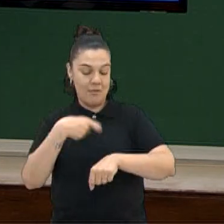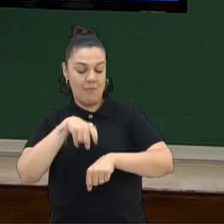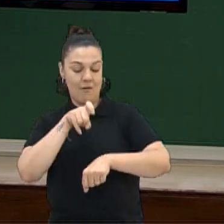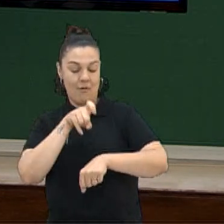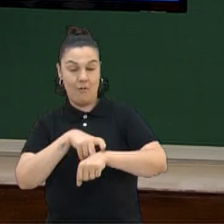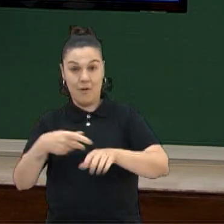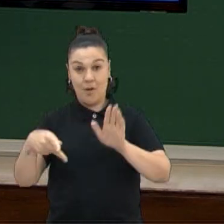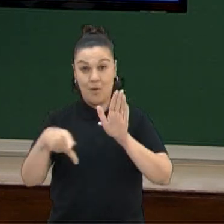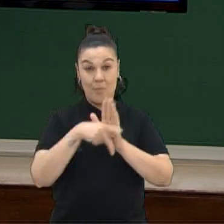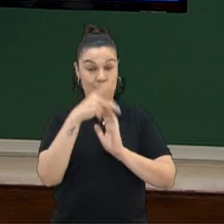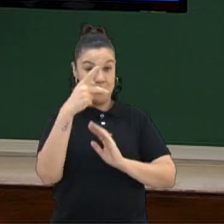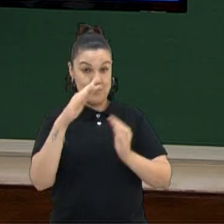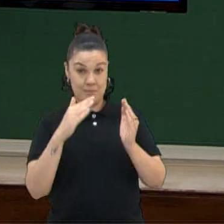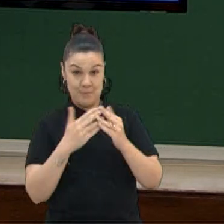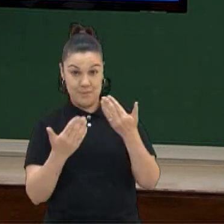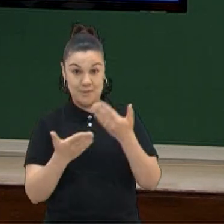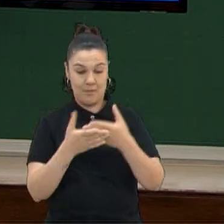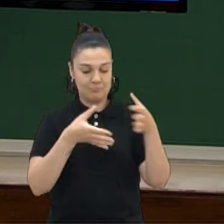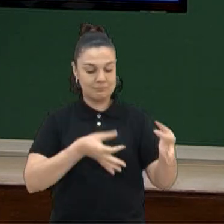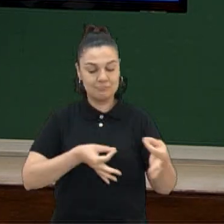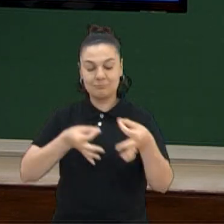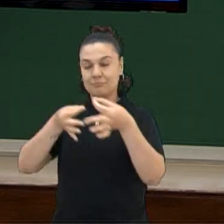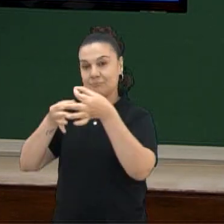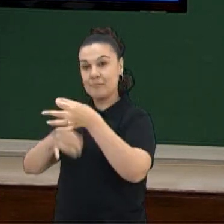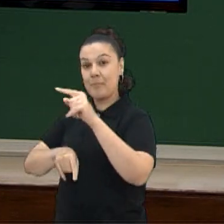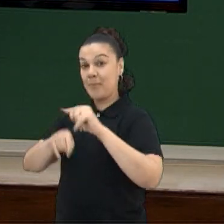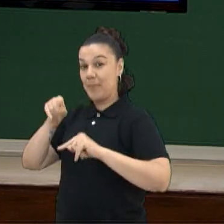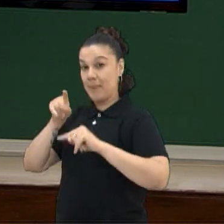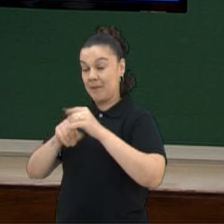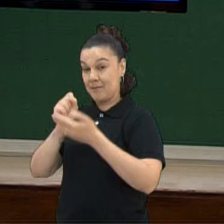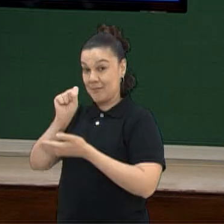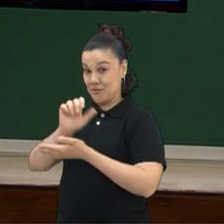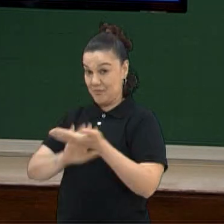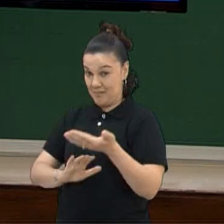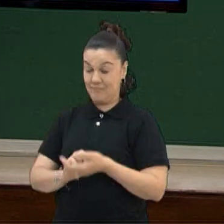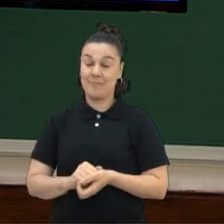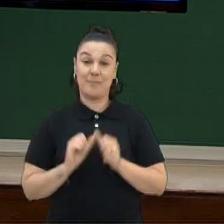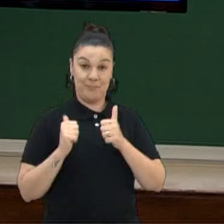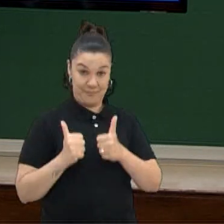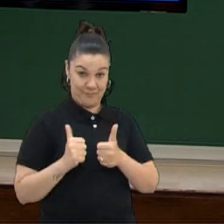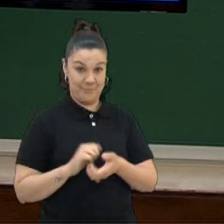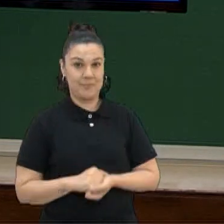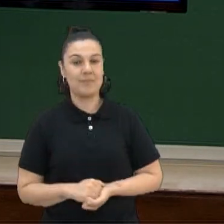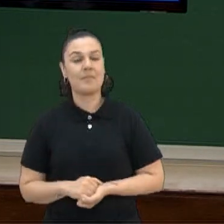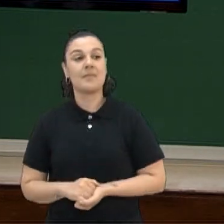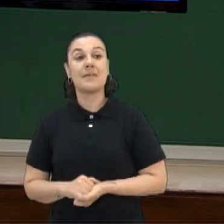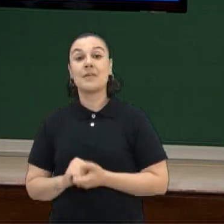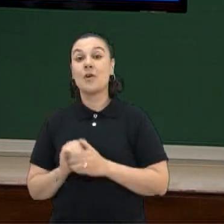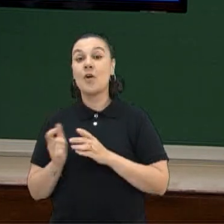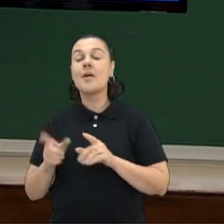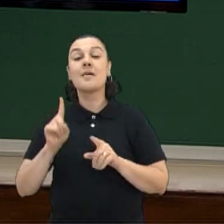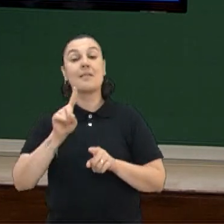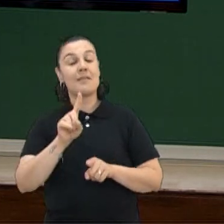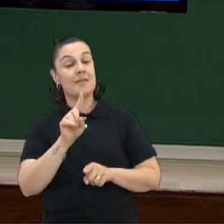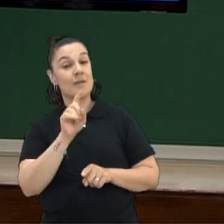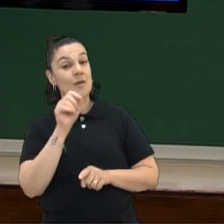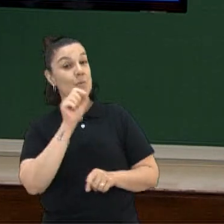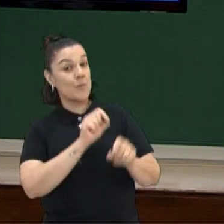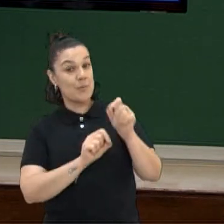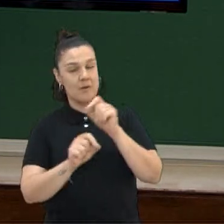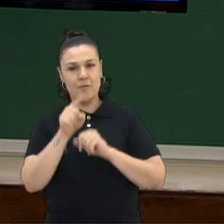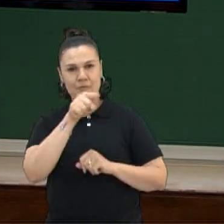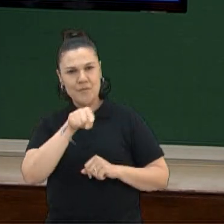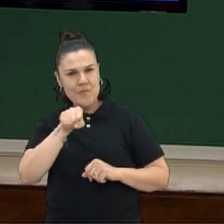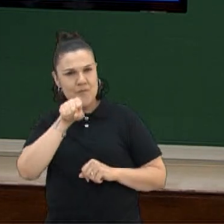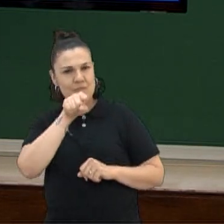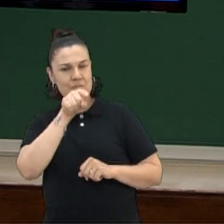horário com a sua escola para fazer a entrega das suas atividades, tá certo? E outra coisa, galera, para